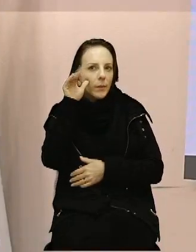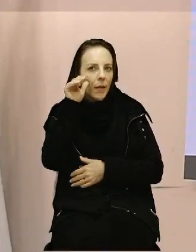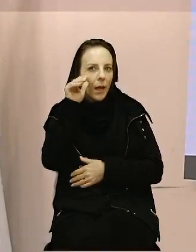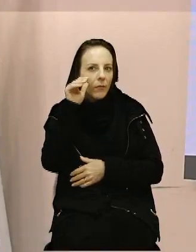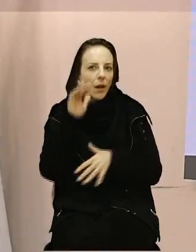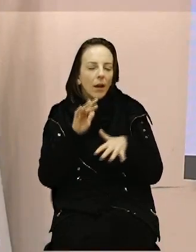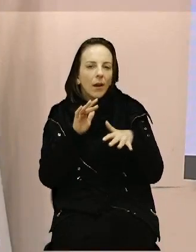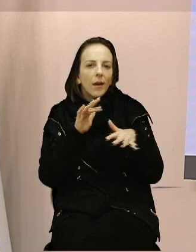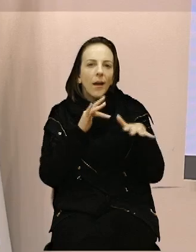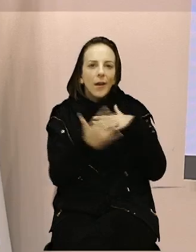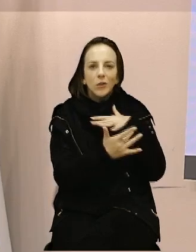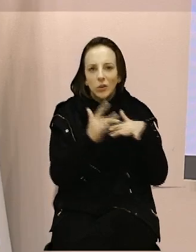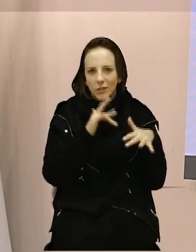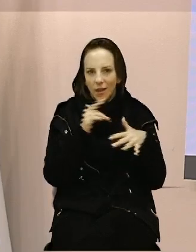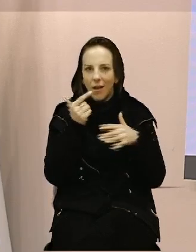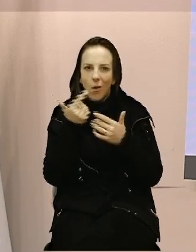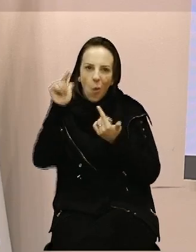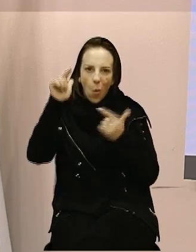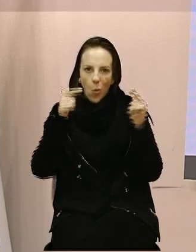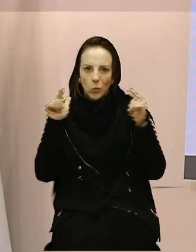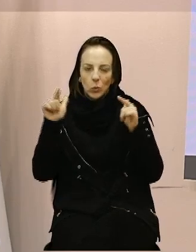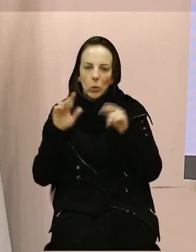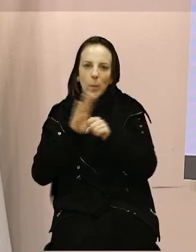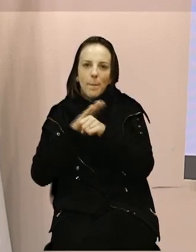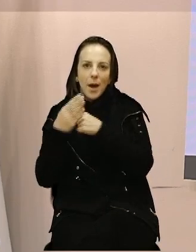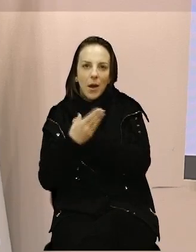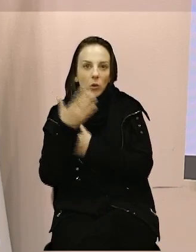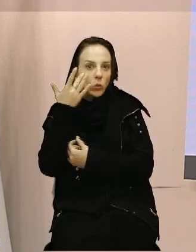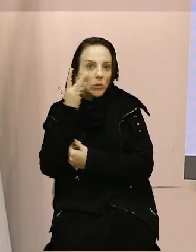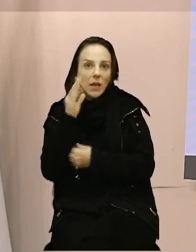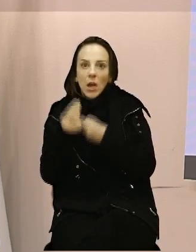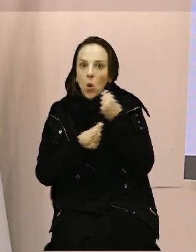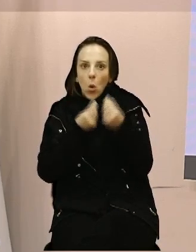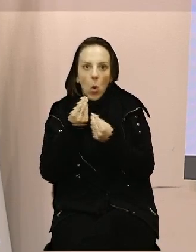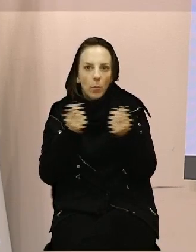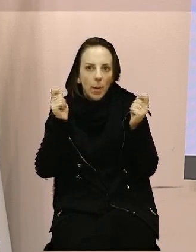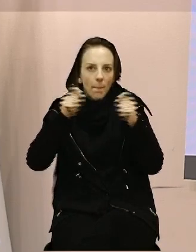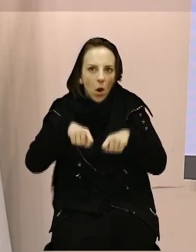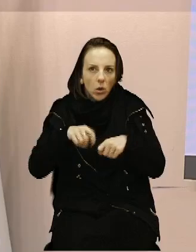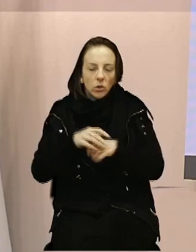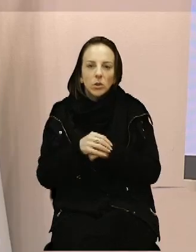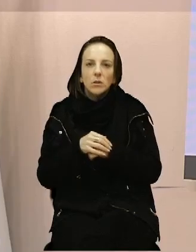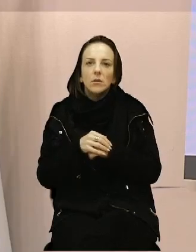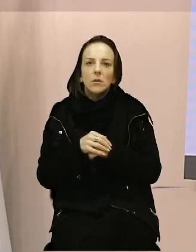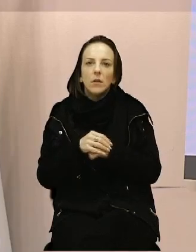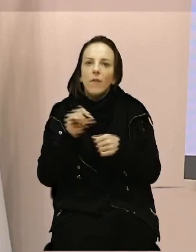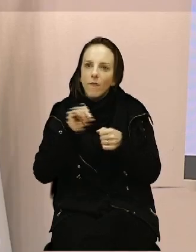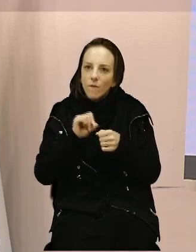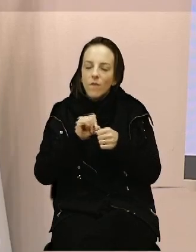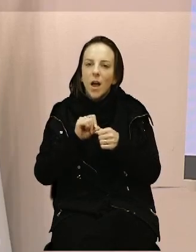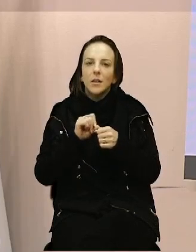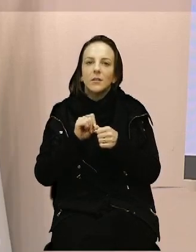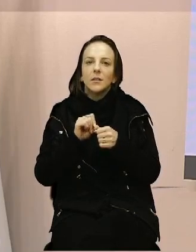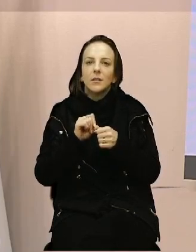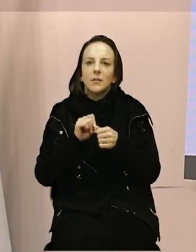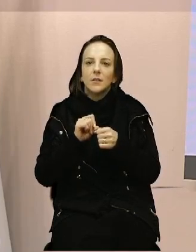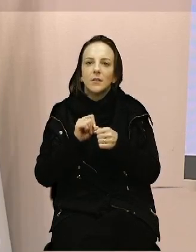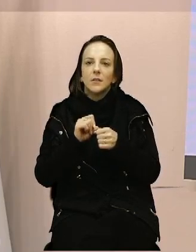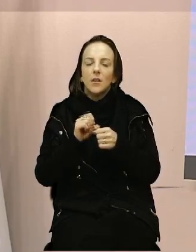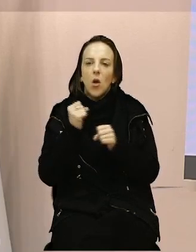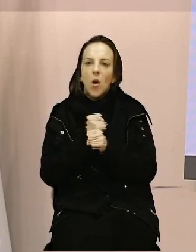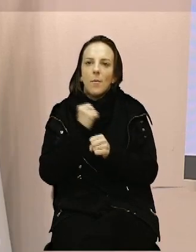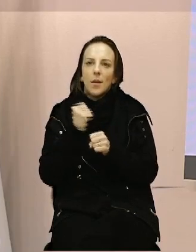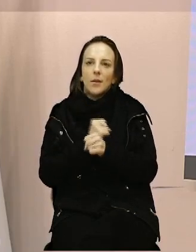outros bairros, né? Não sei como é que pode direcionamento, são feitas as obras.